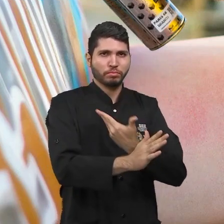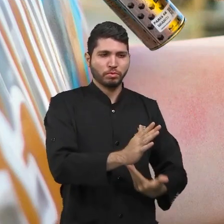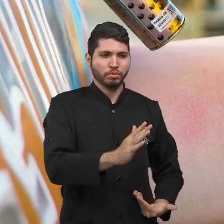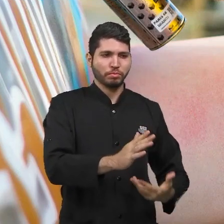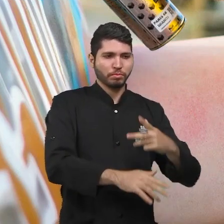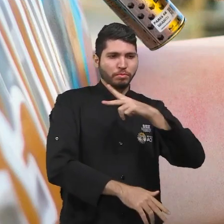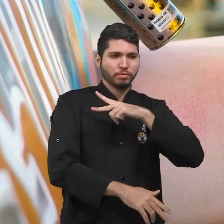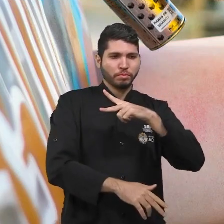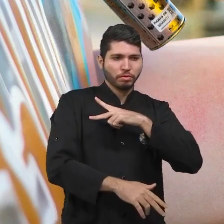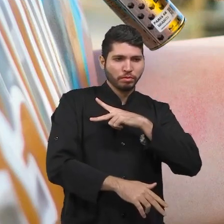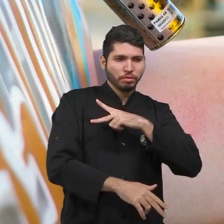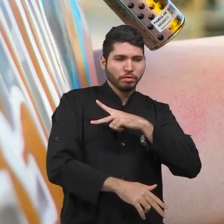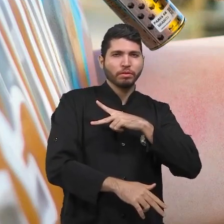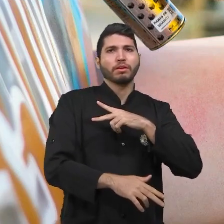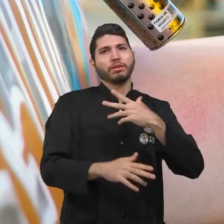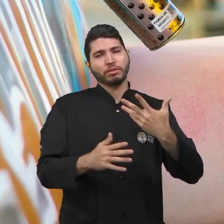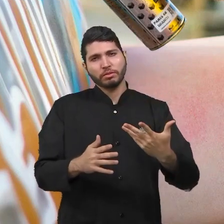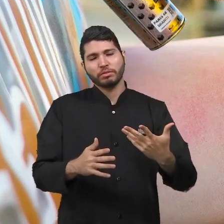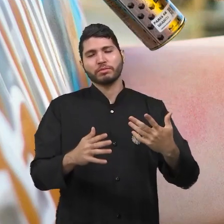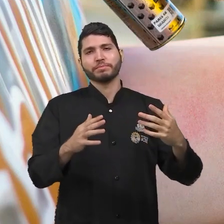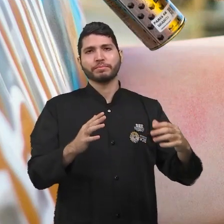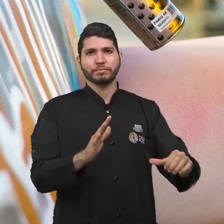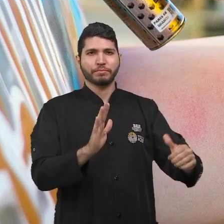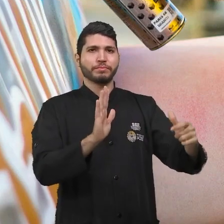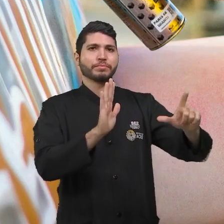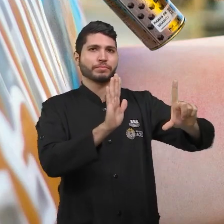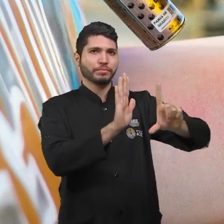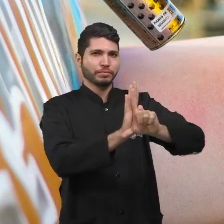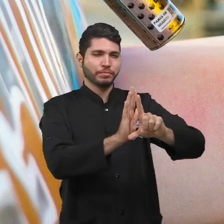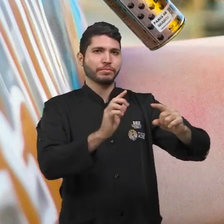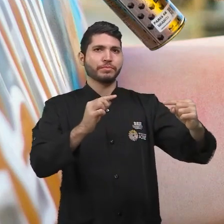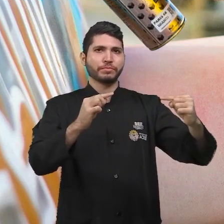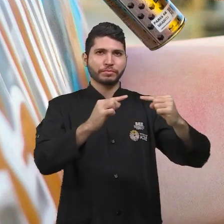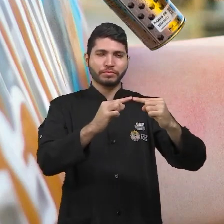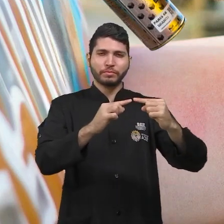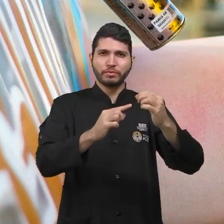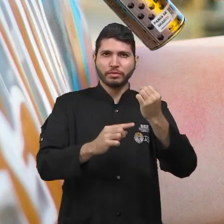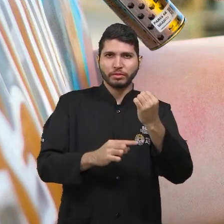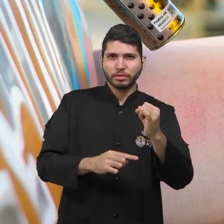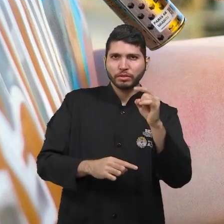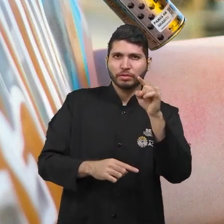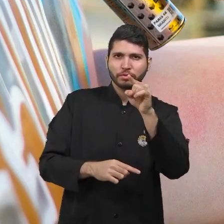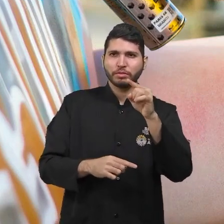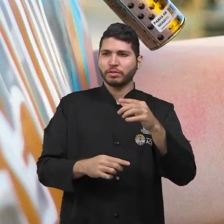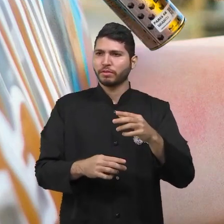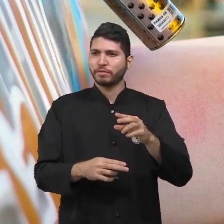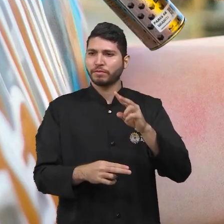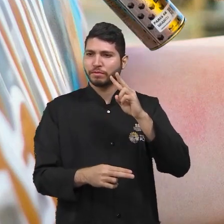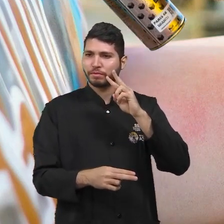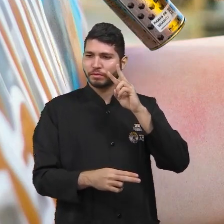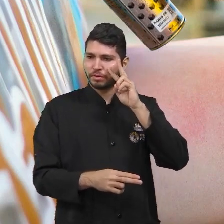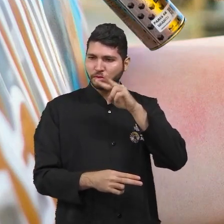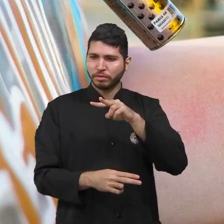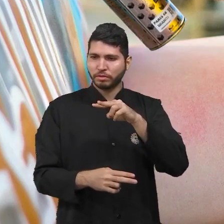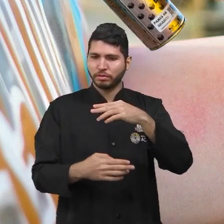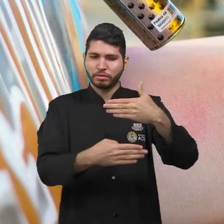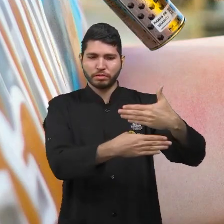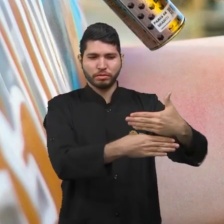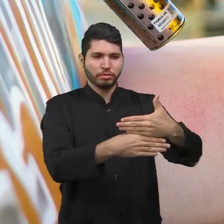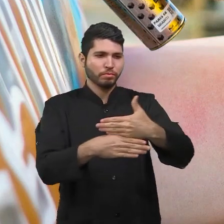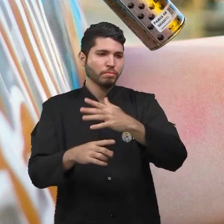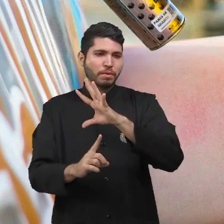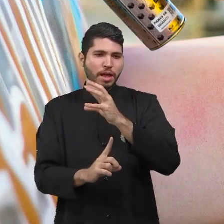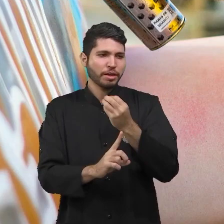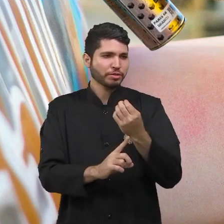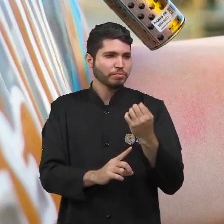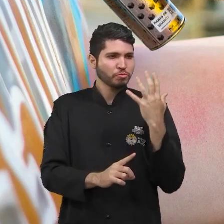é legal, certo? Então, quando você vê, aí o seu muro foi pintado, mesmo com uma arte interessante,